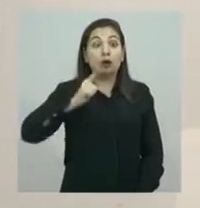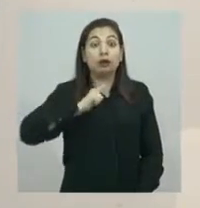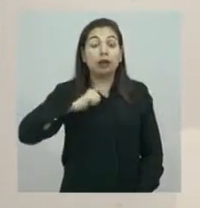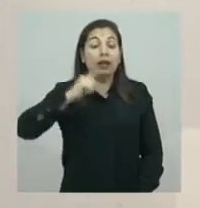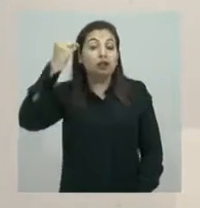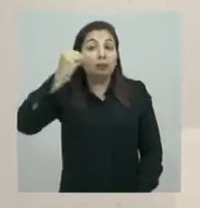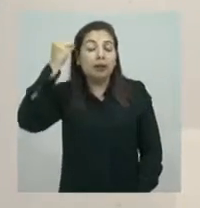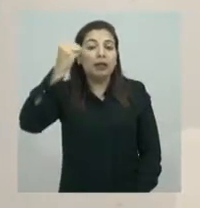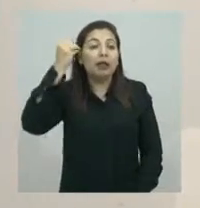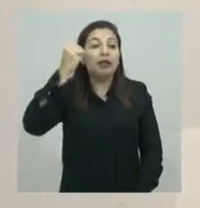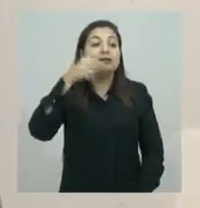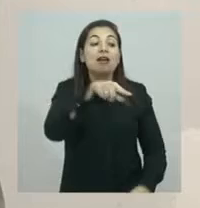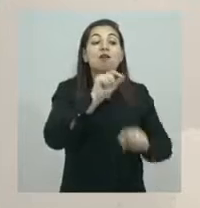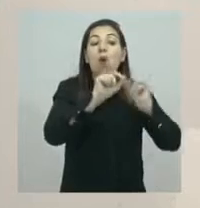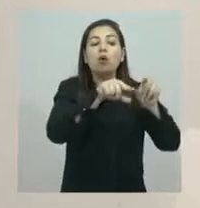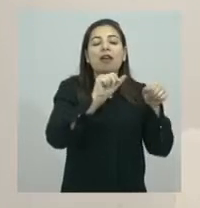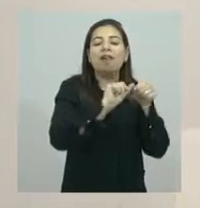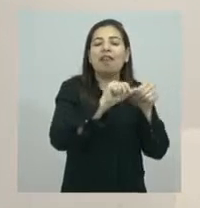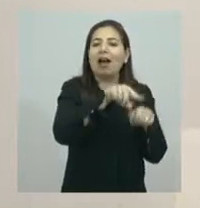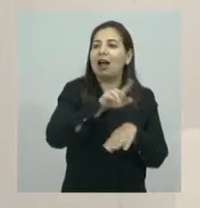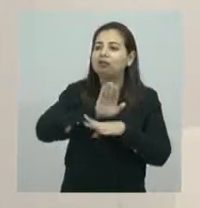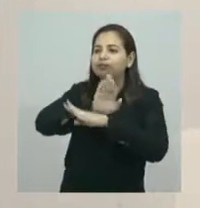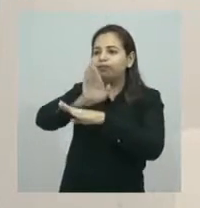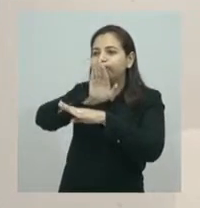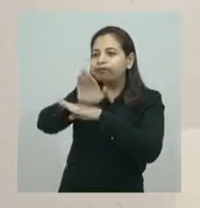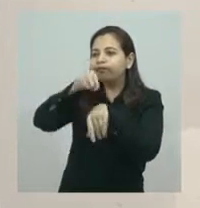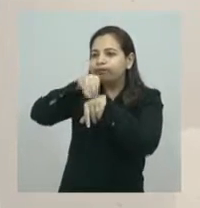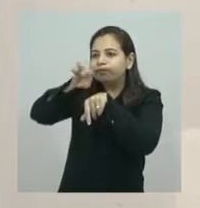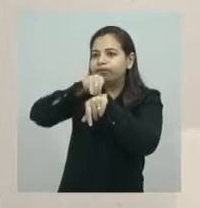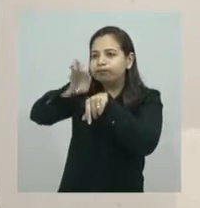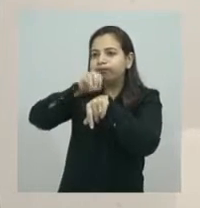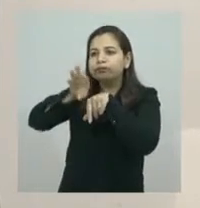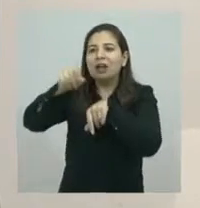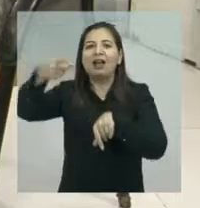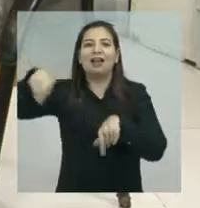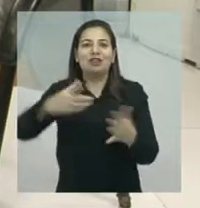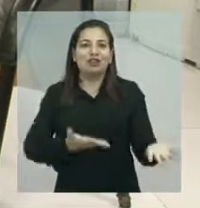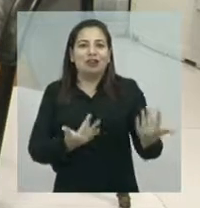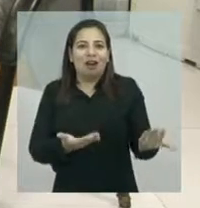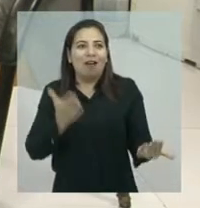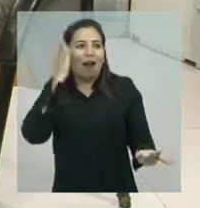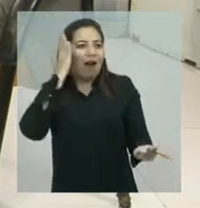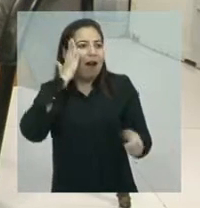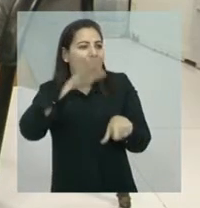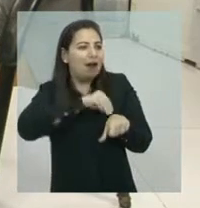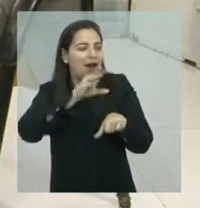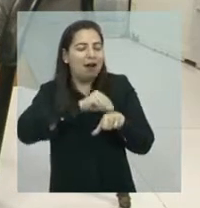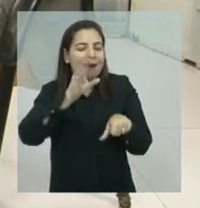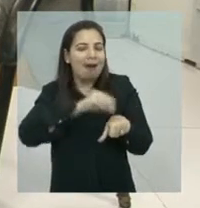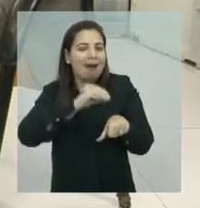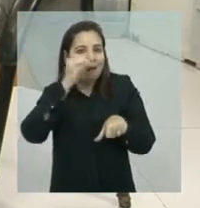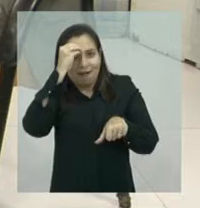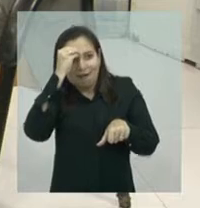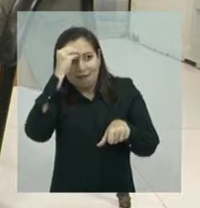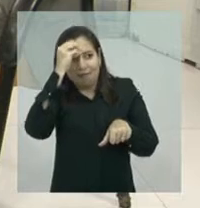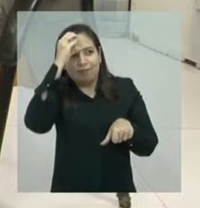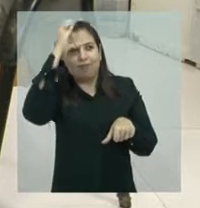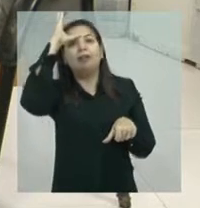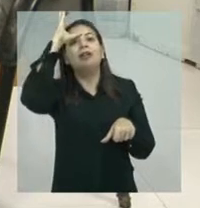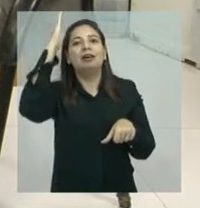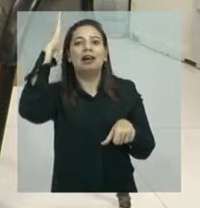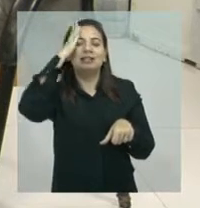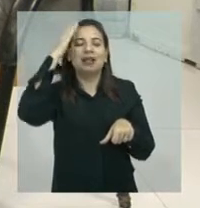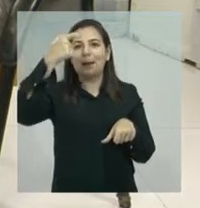ajuda a conciliar e fazer um balanço do que a gente precisa hoje. Exatamente. Além de não ter o vigor físico, essas pessoas mais de